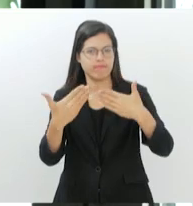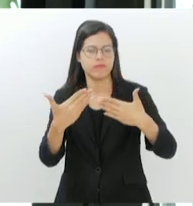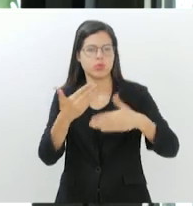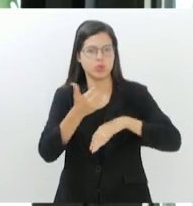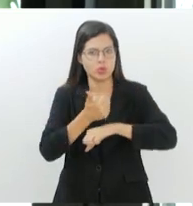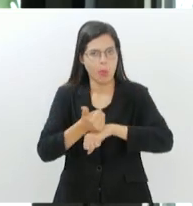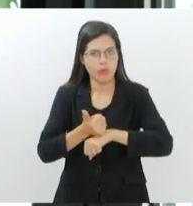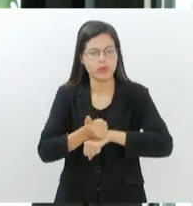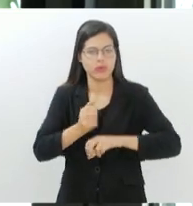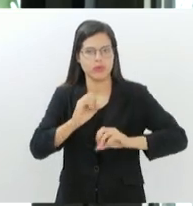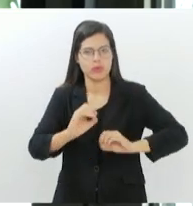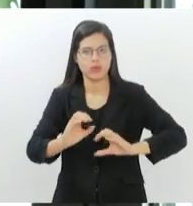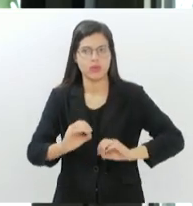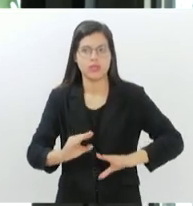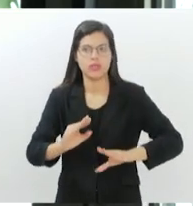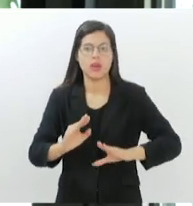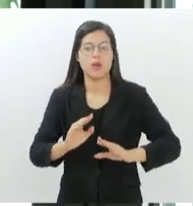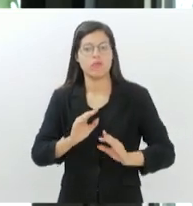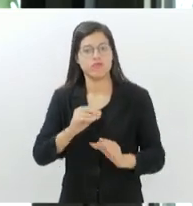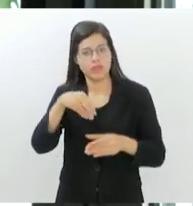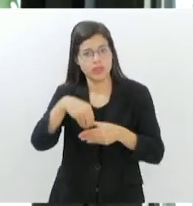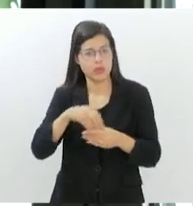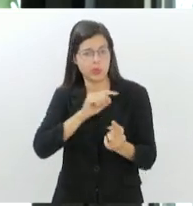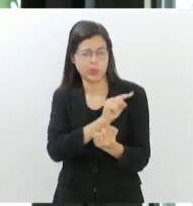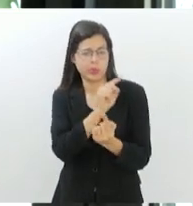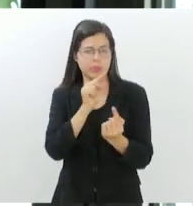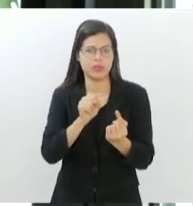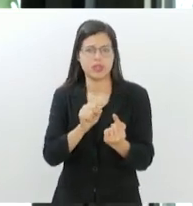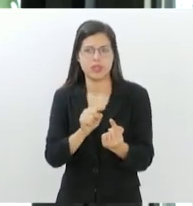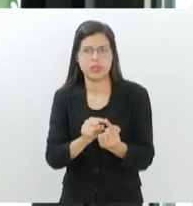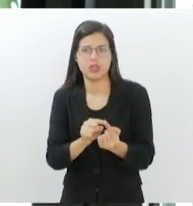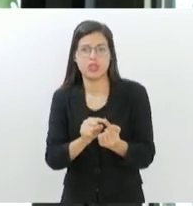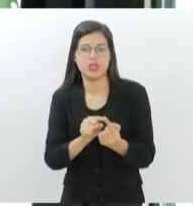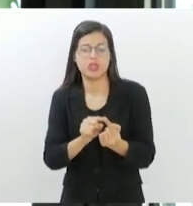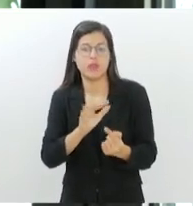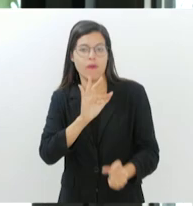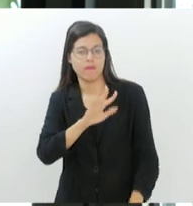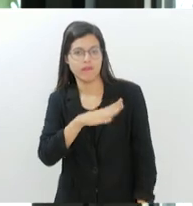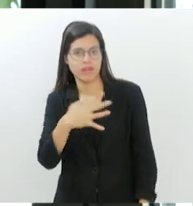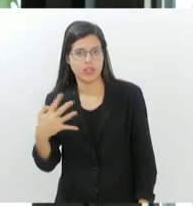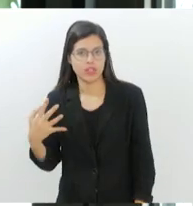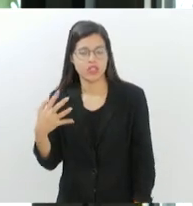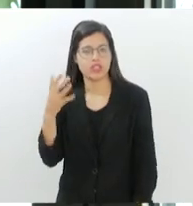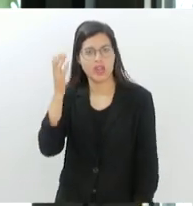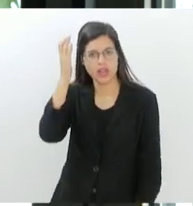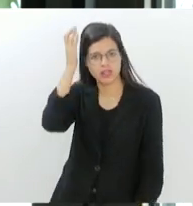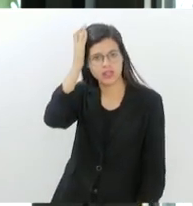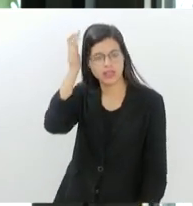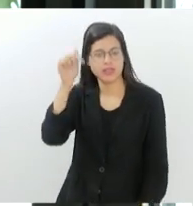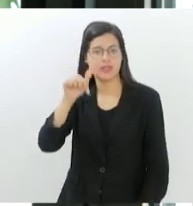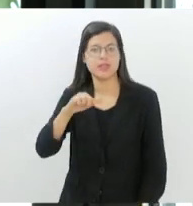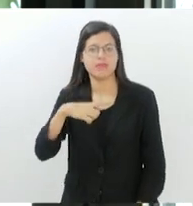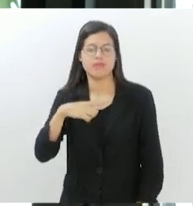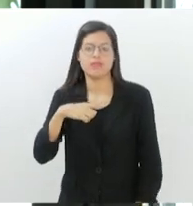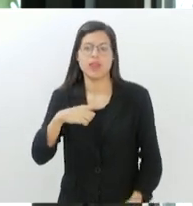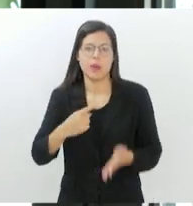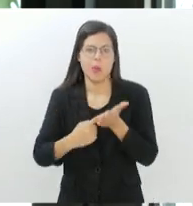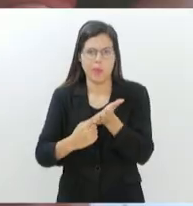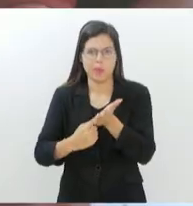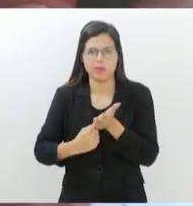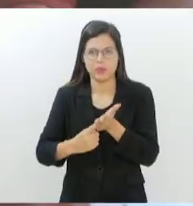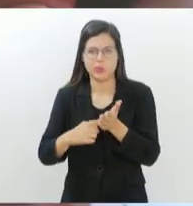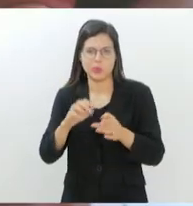educadores dentro da nossa missão que a Firjan, SES e Senai tem de compromisso com o Estado do Rio de